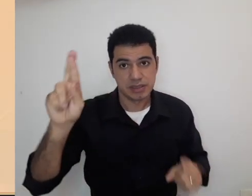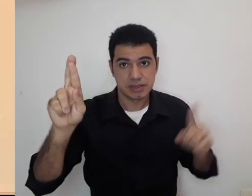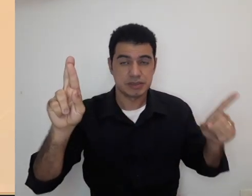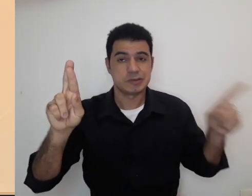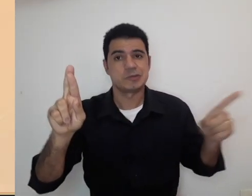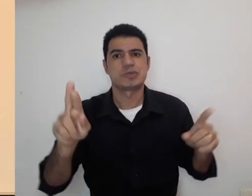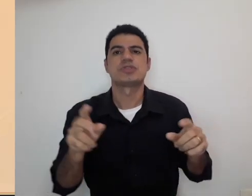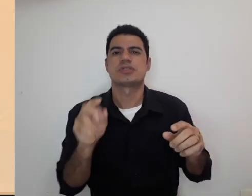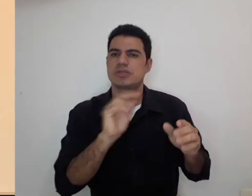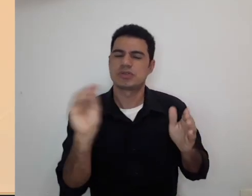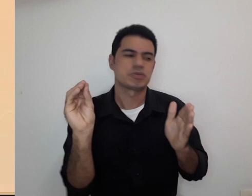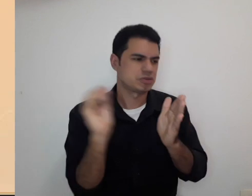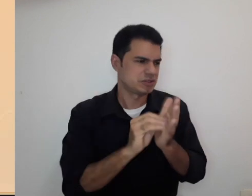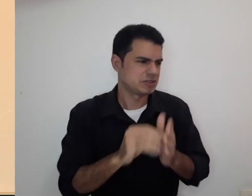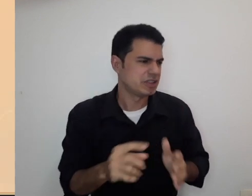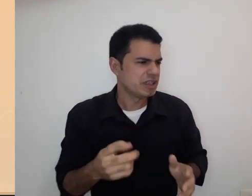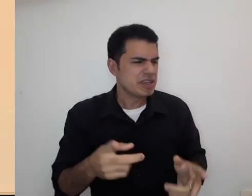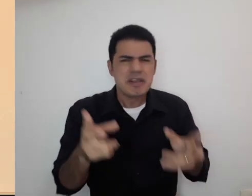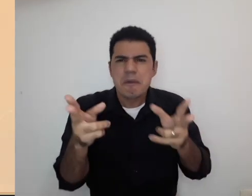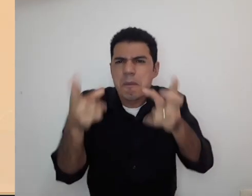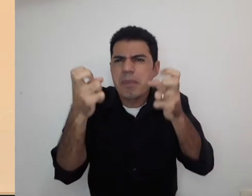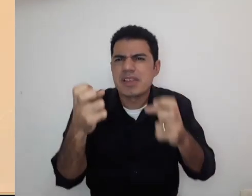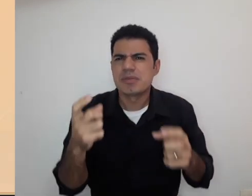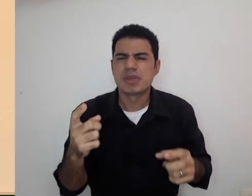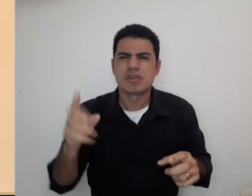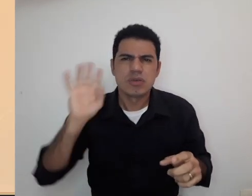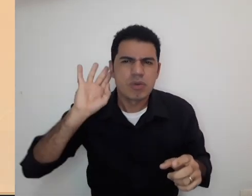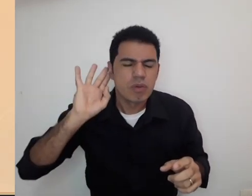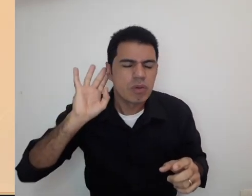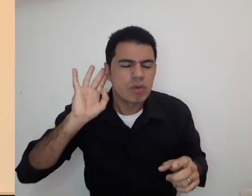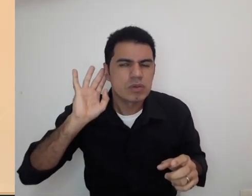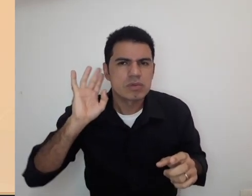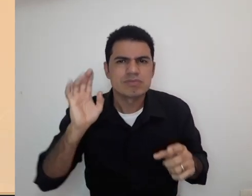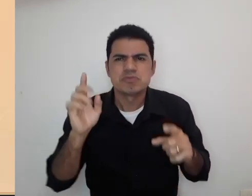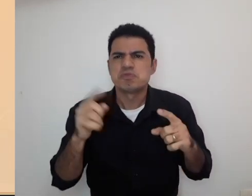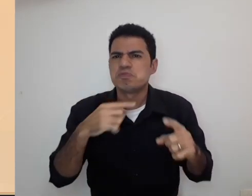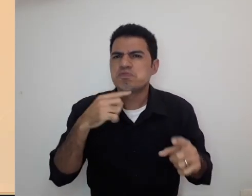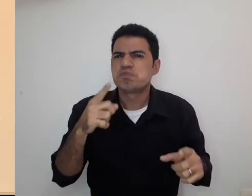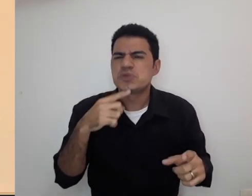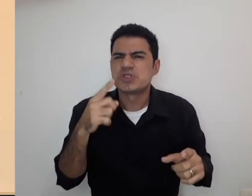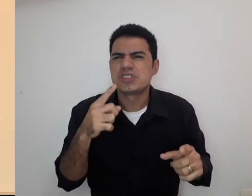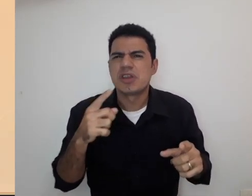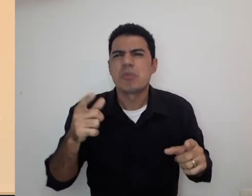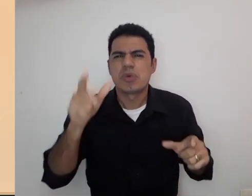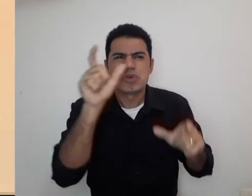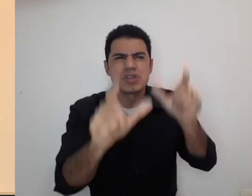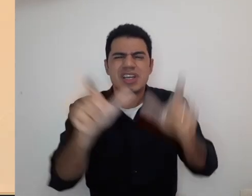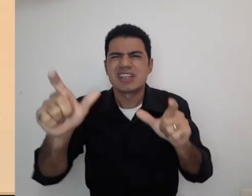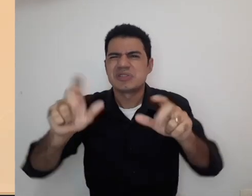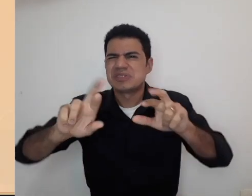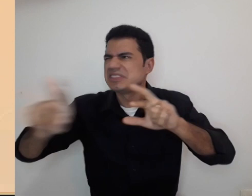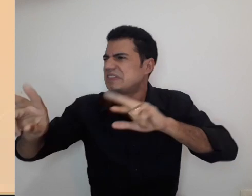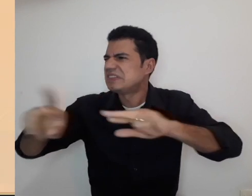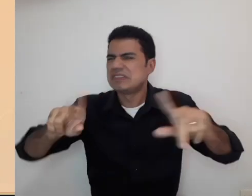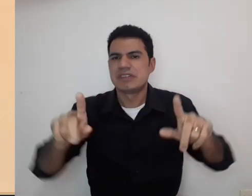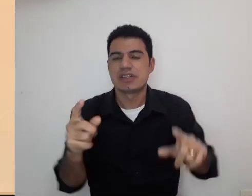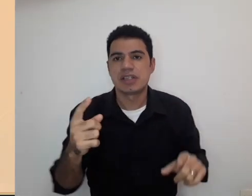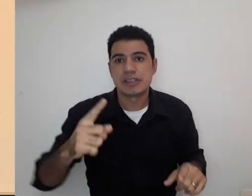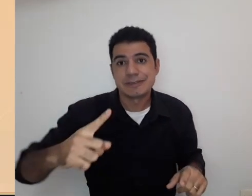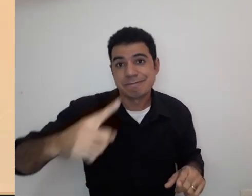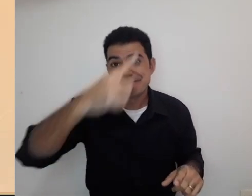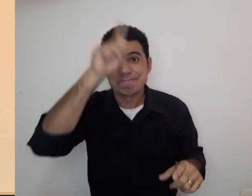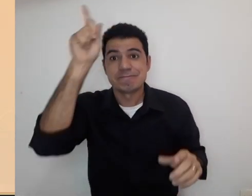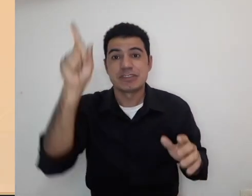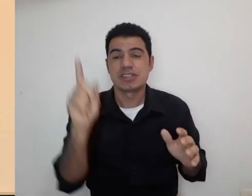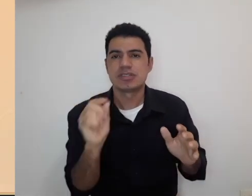conseguiam emitir o som exato, ou seja, não conseguia chegar na nota certinha da música, elaborou a maneira para